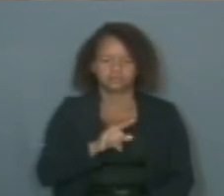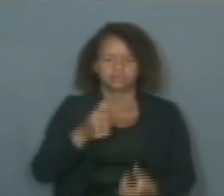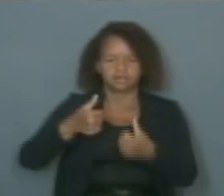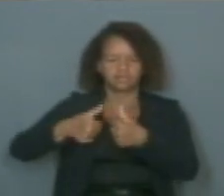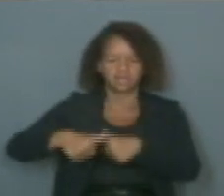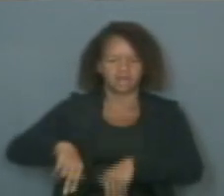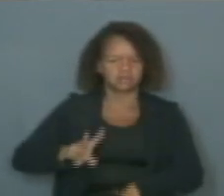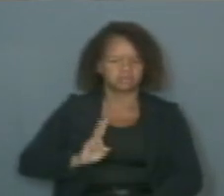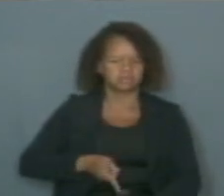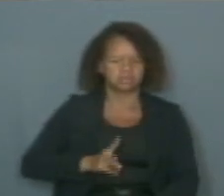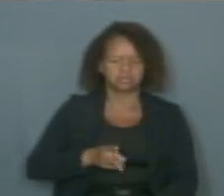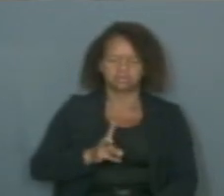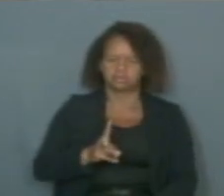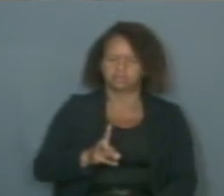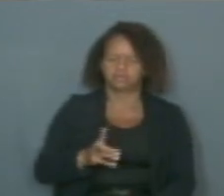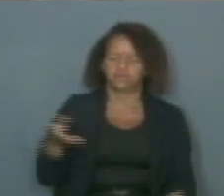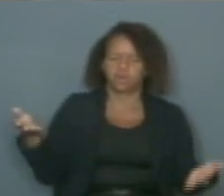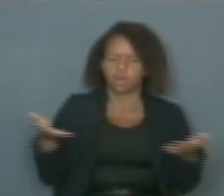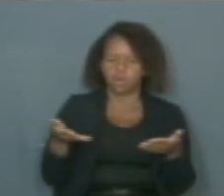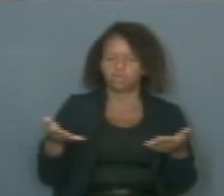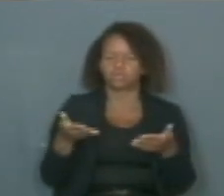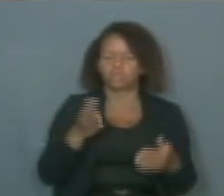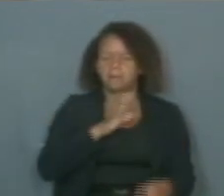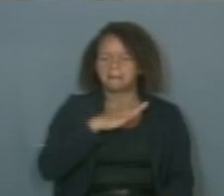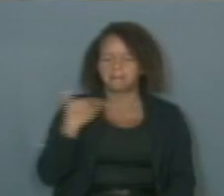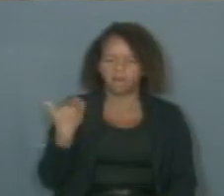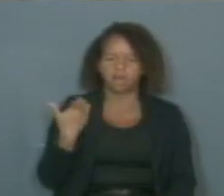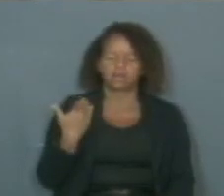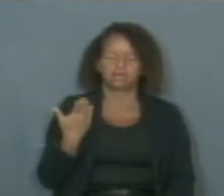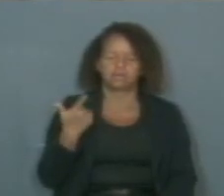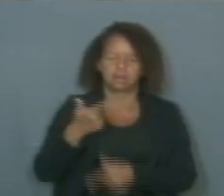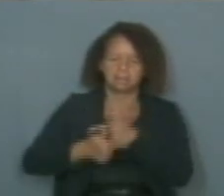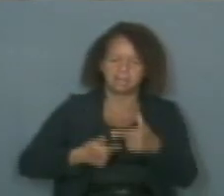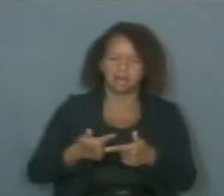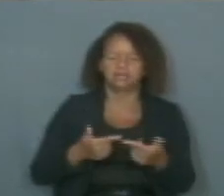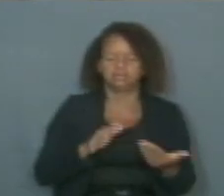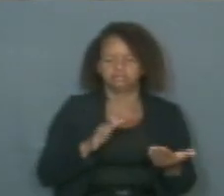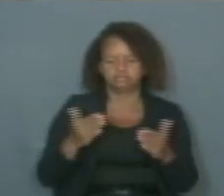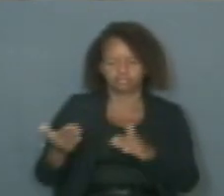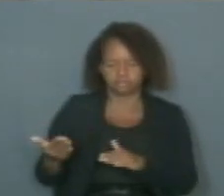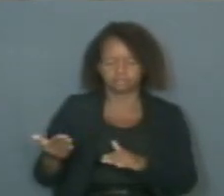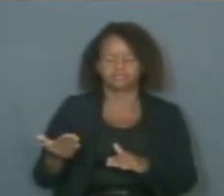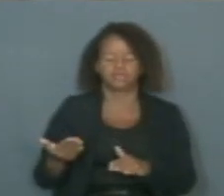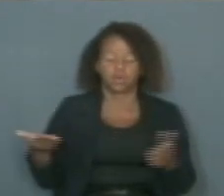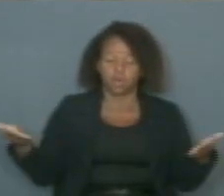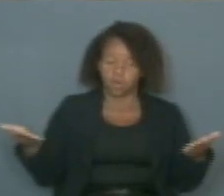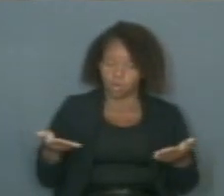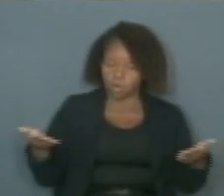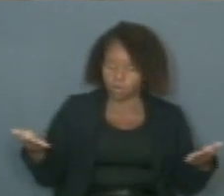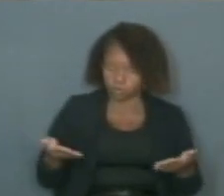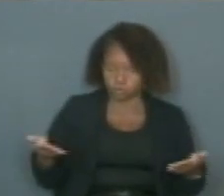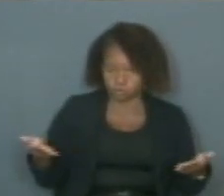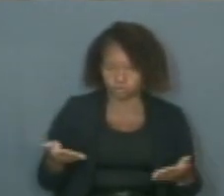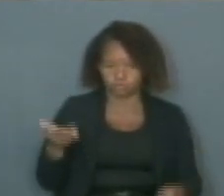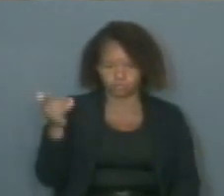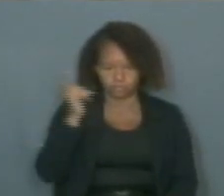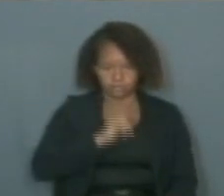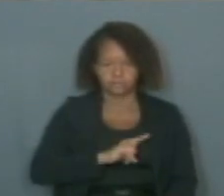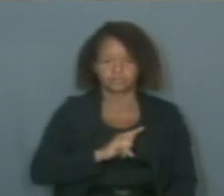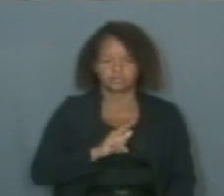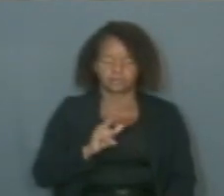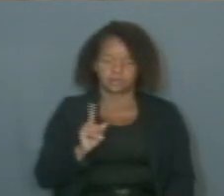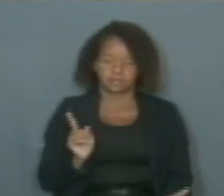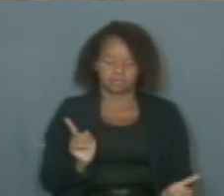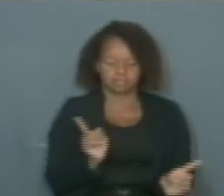ficasse hereditária. Hoje, quando morre algum permissionário, ele vem a falecer, hoje consegue passar